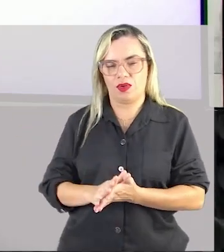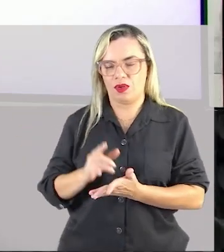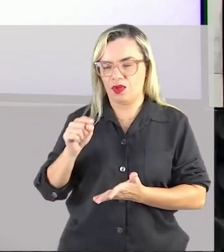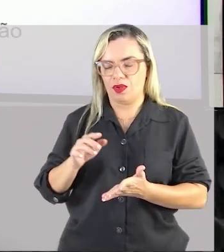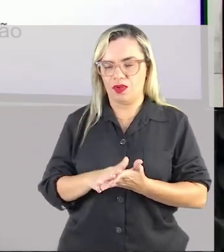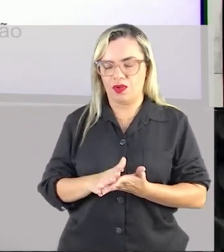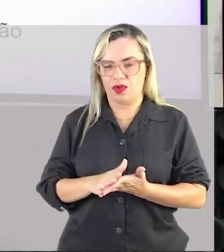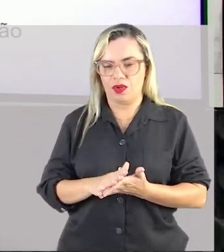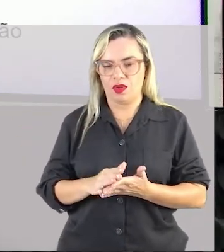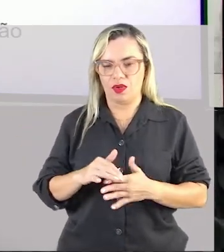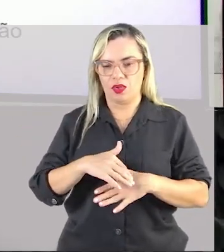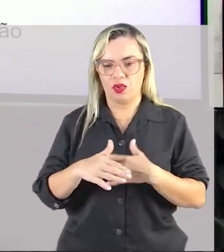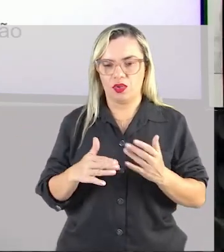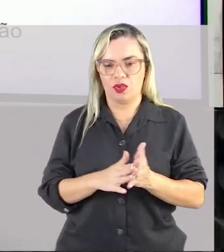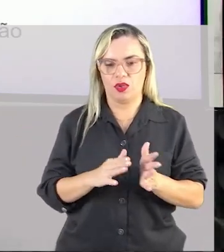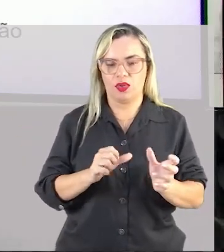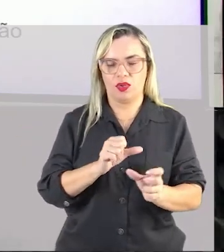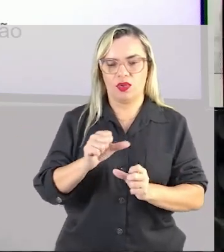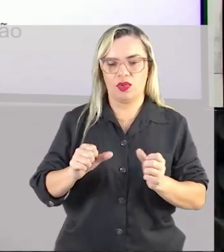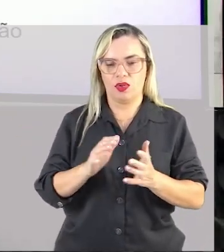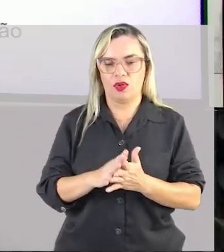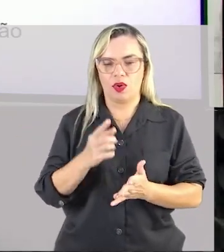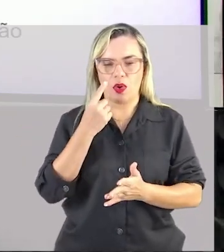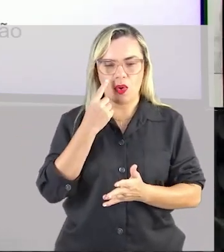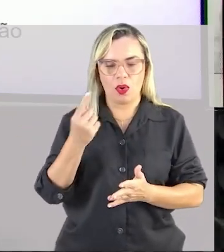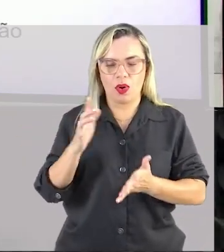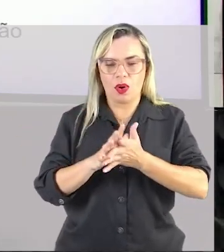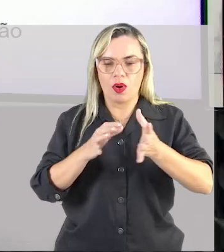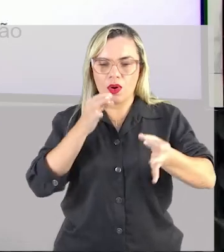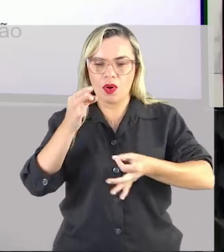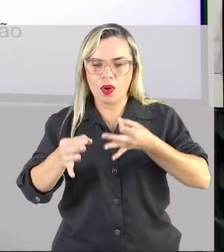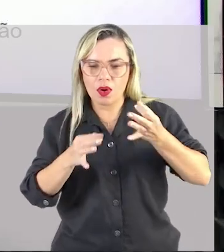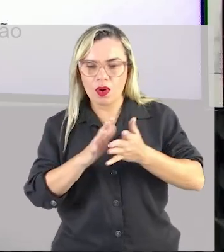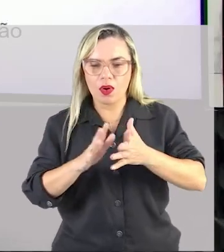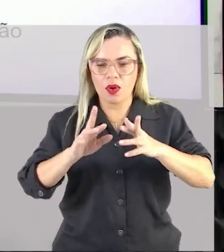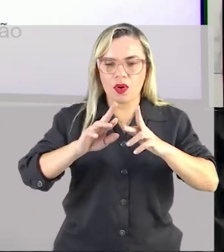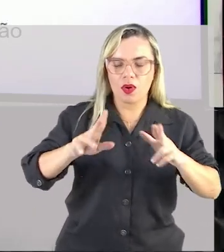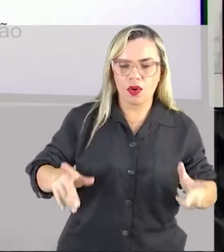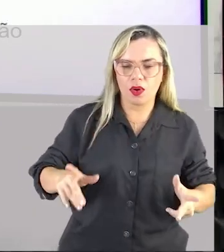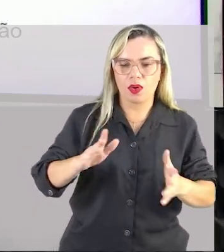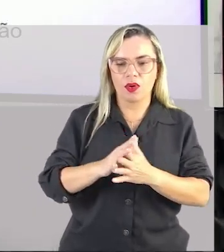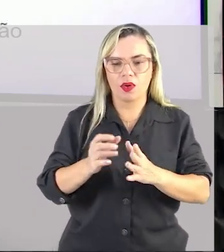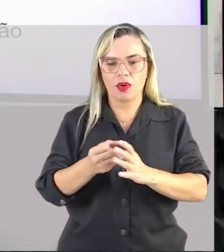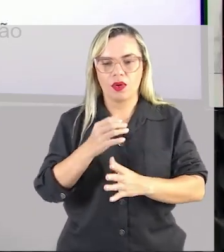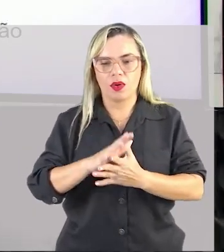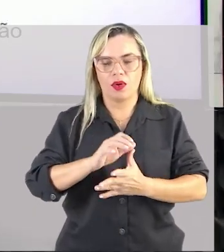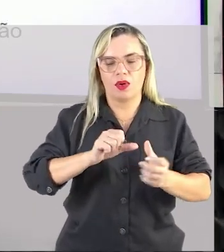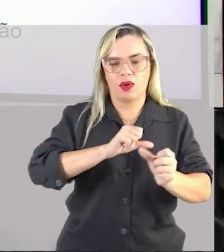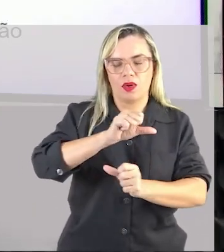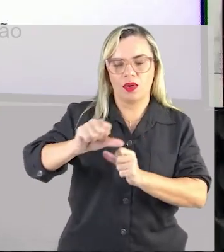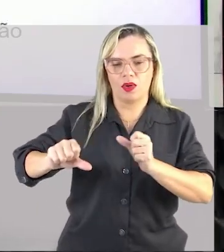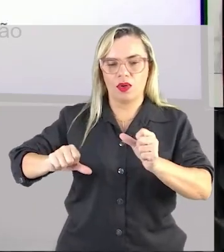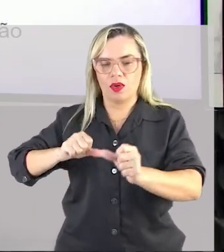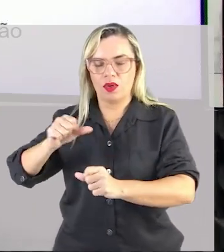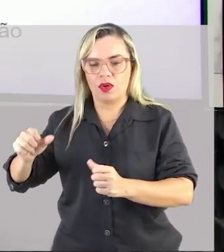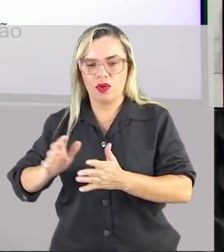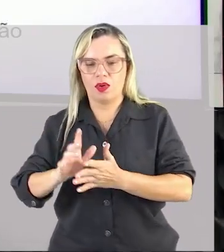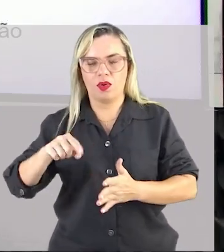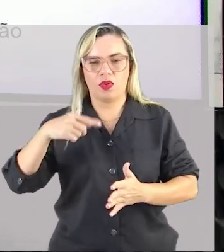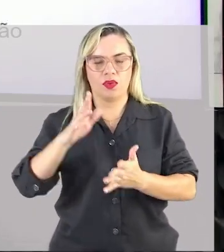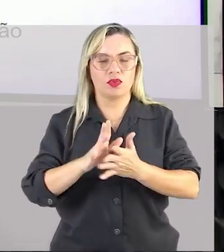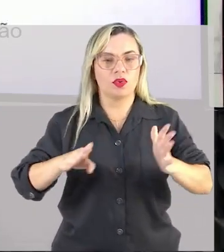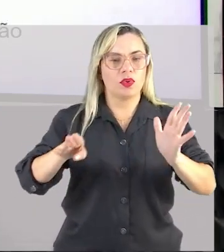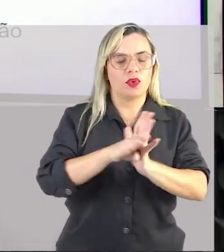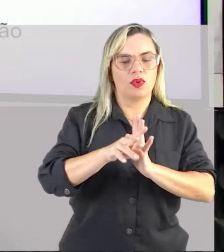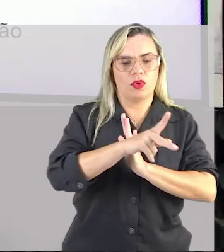seja, e tudo muda. Um olhar diferenciado para o outro gera mudança. Foi preciso um outro professor chegar, analisar o que ele